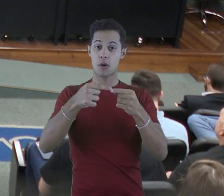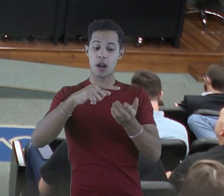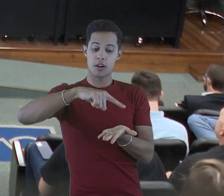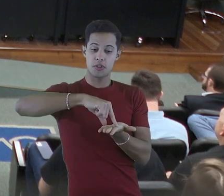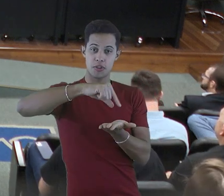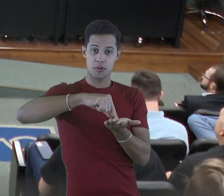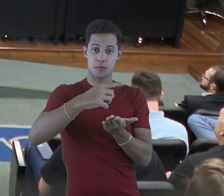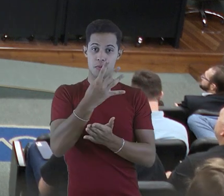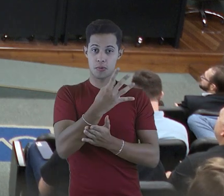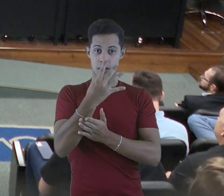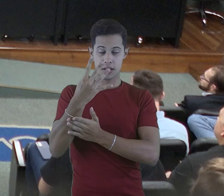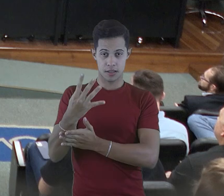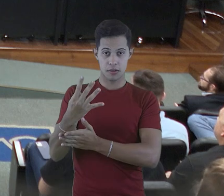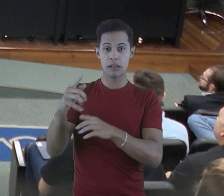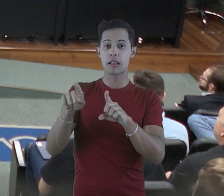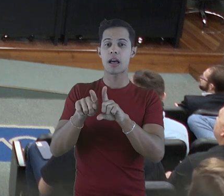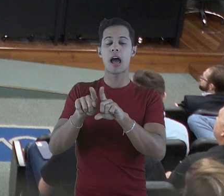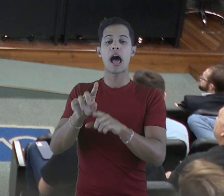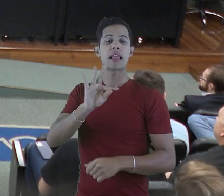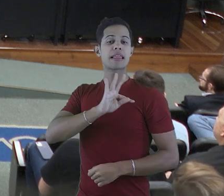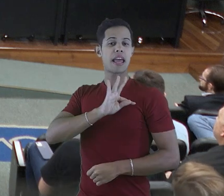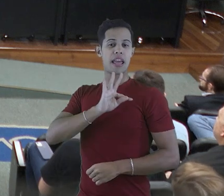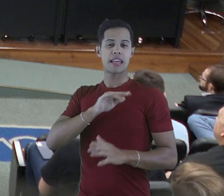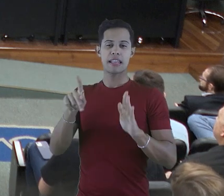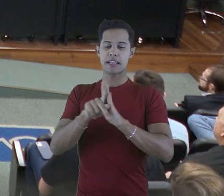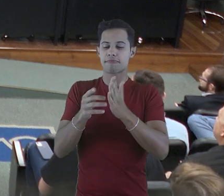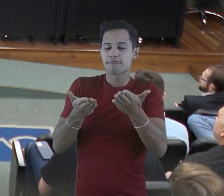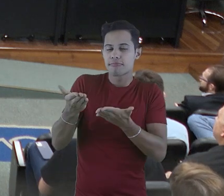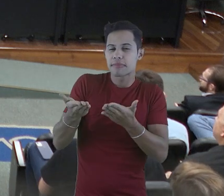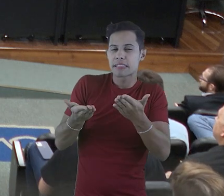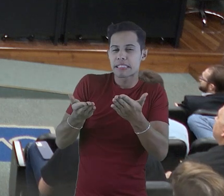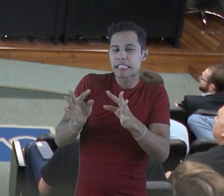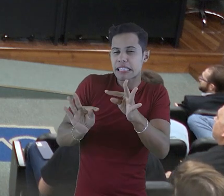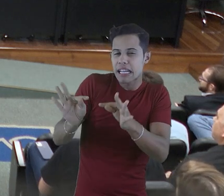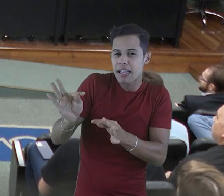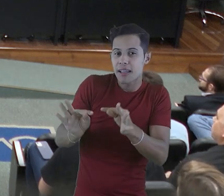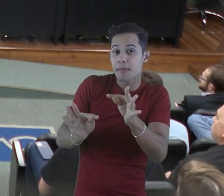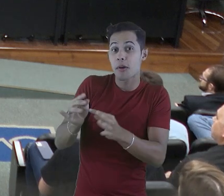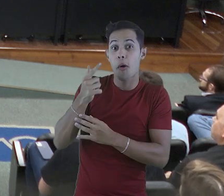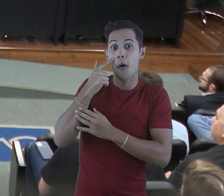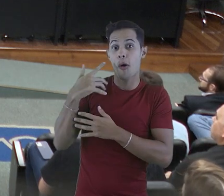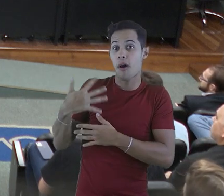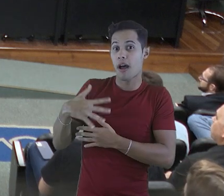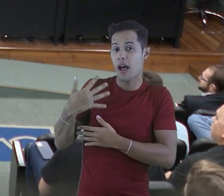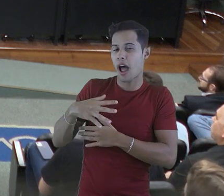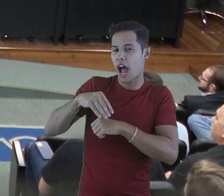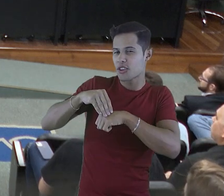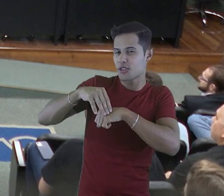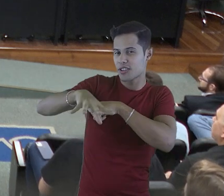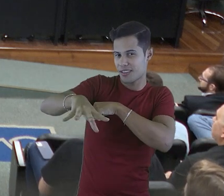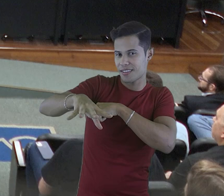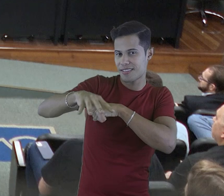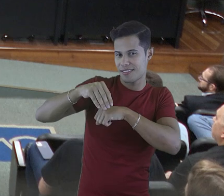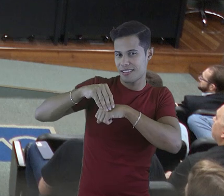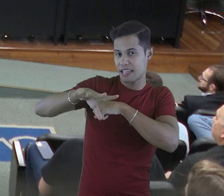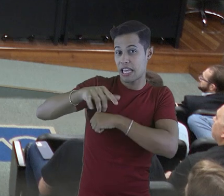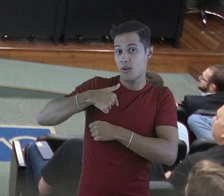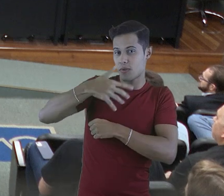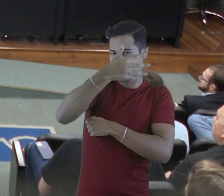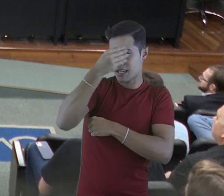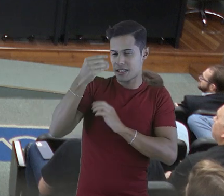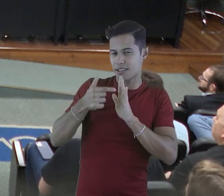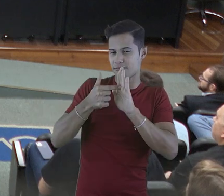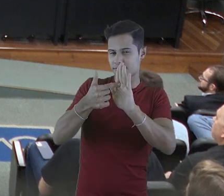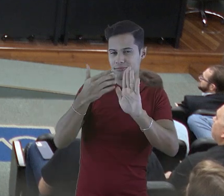aí é que vem o pulo do gato o que eu acabei esquecendo de mostrar estava lá eu já voltei depois da